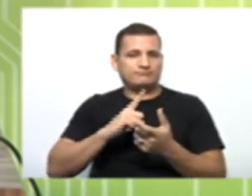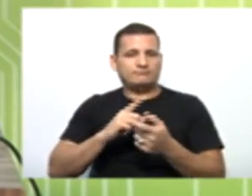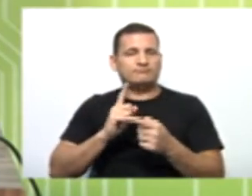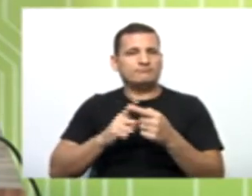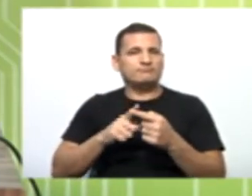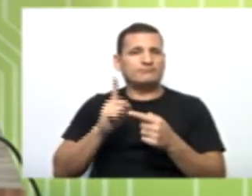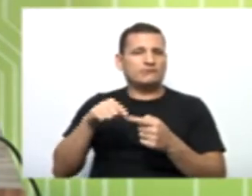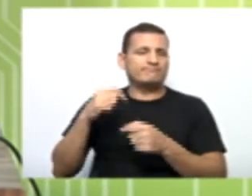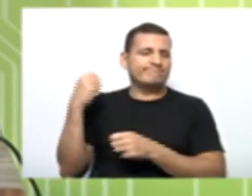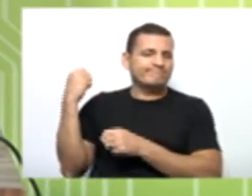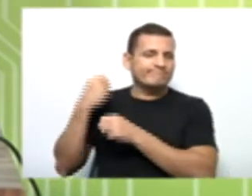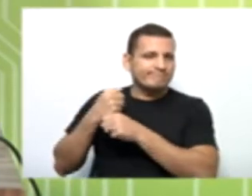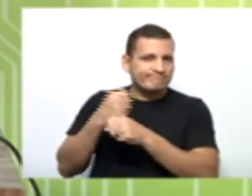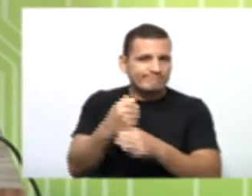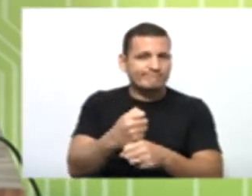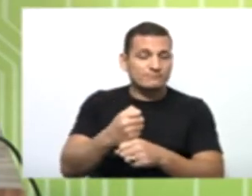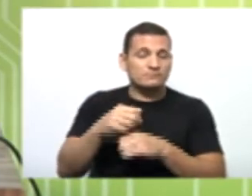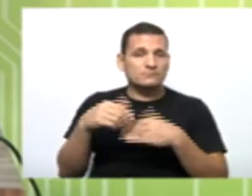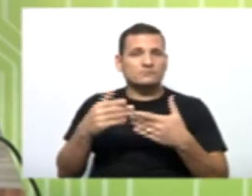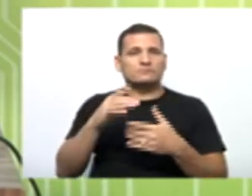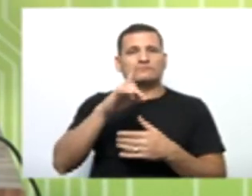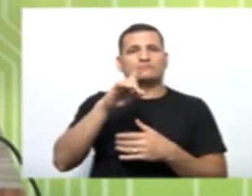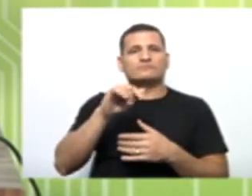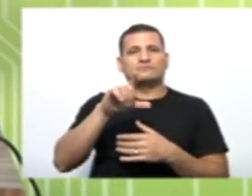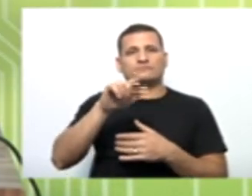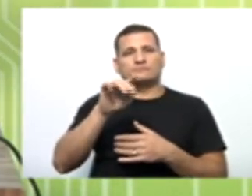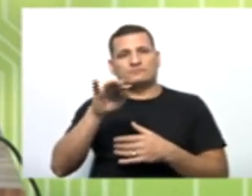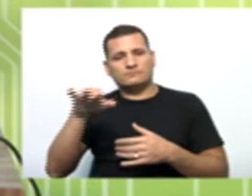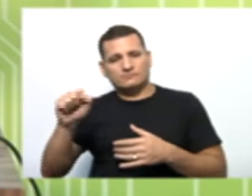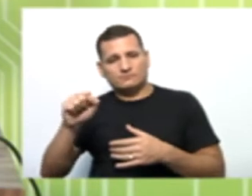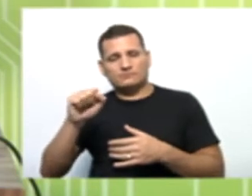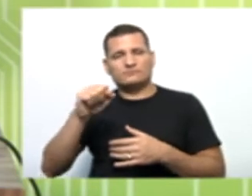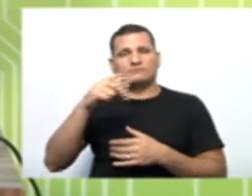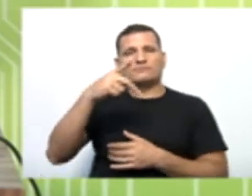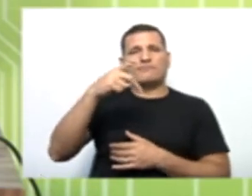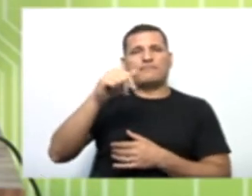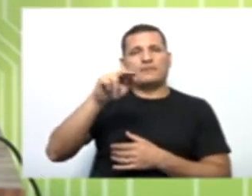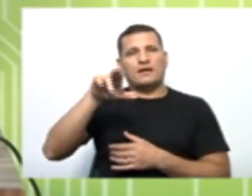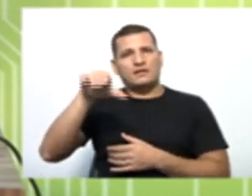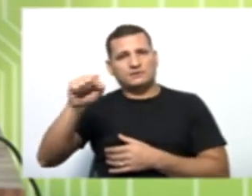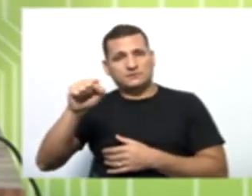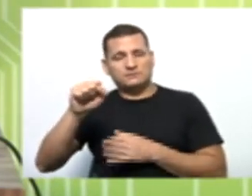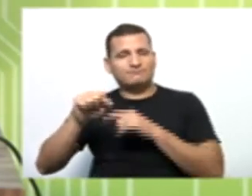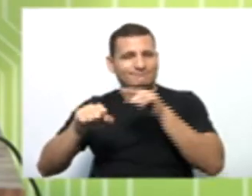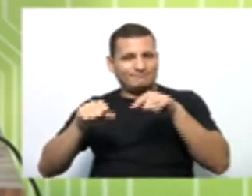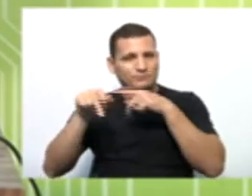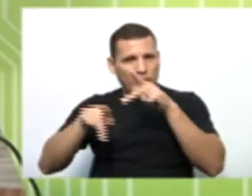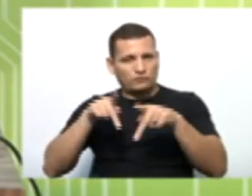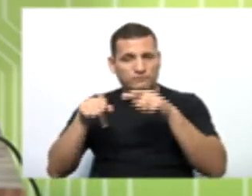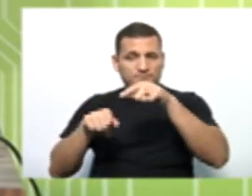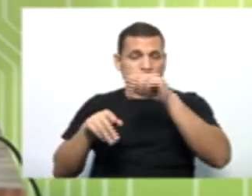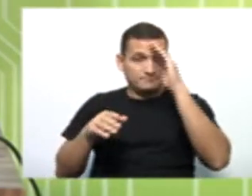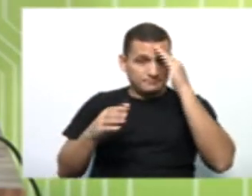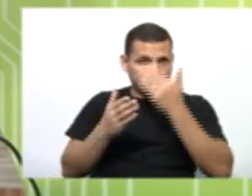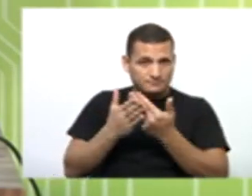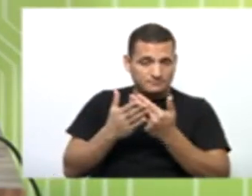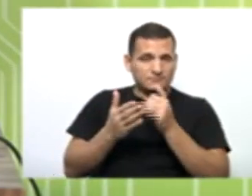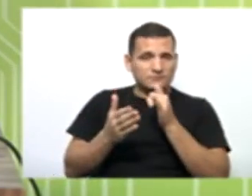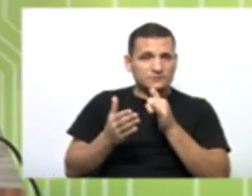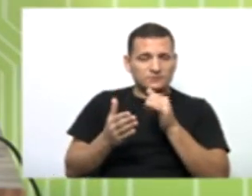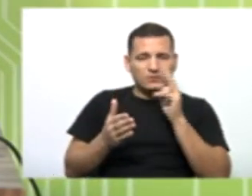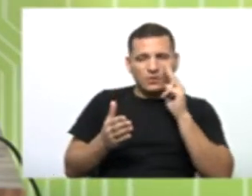elemento milenar. Então, os Dalits, os párias, os Brahmanes, por exemplo, eles acreditam que se eles olharem para um